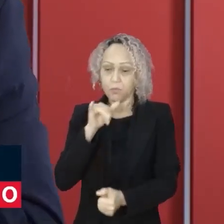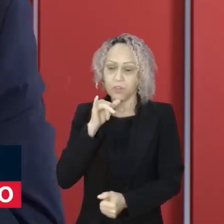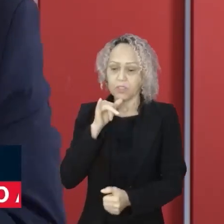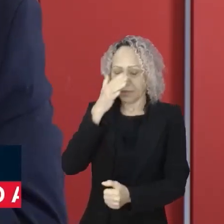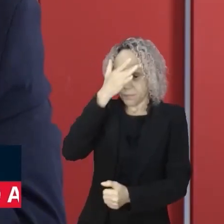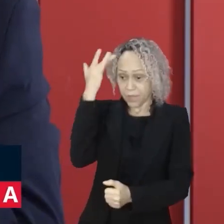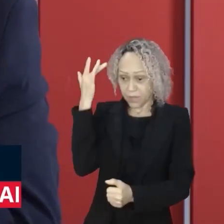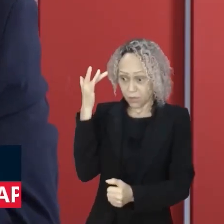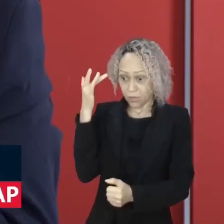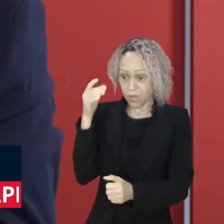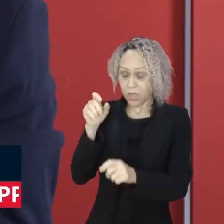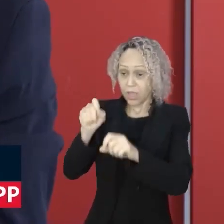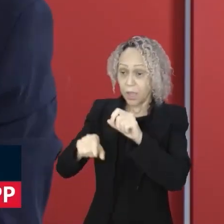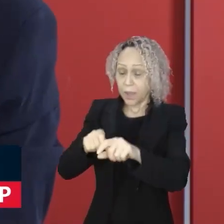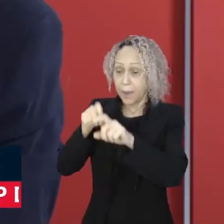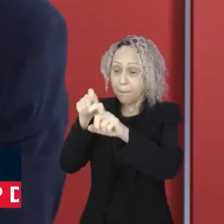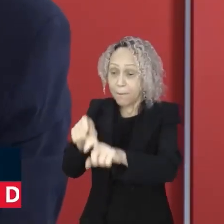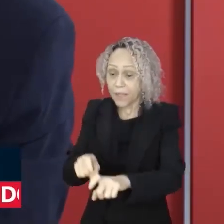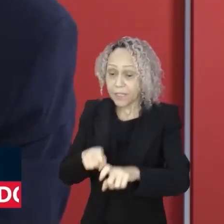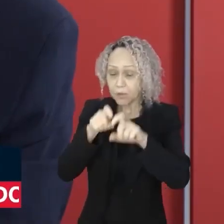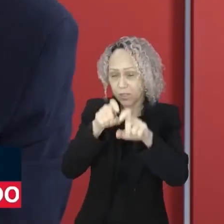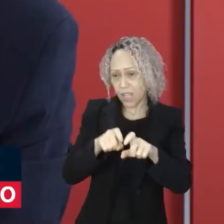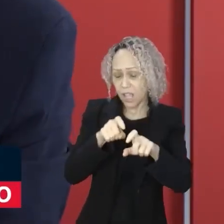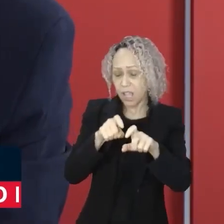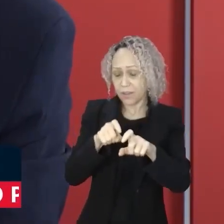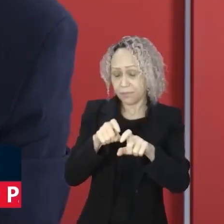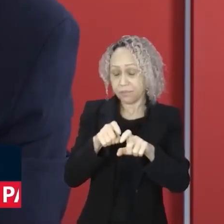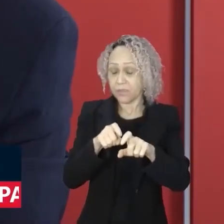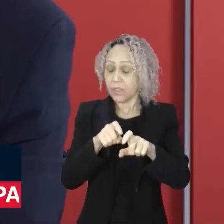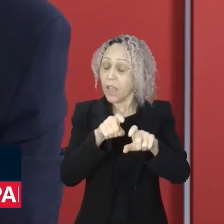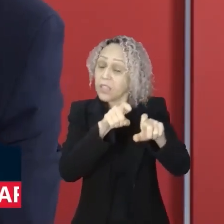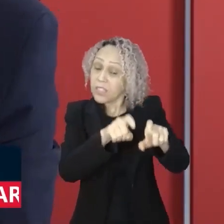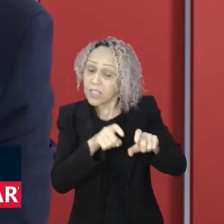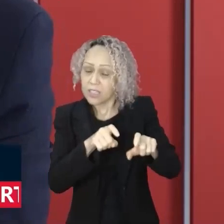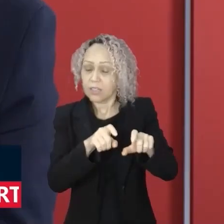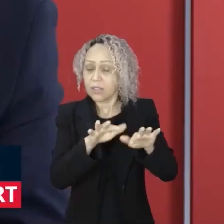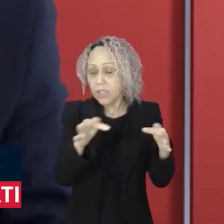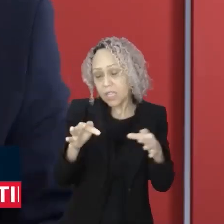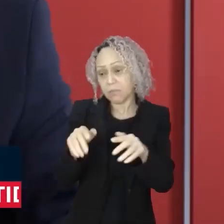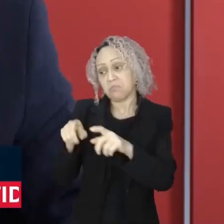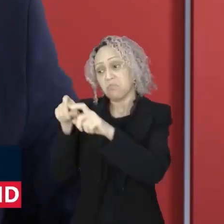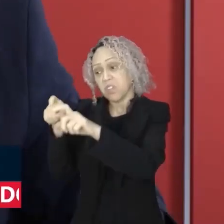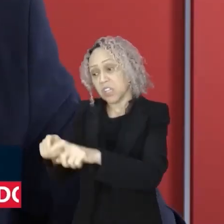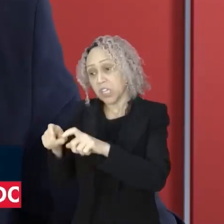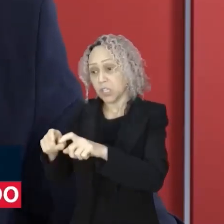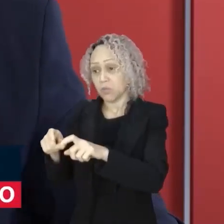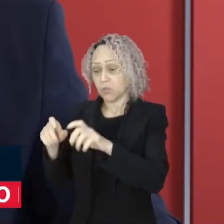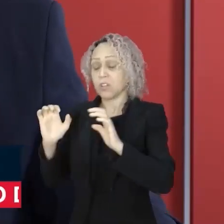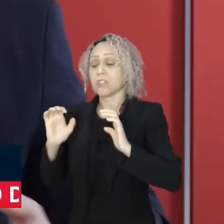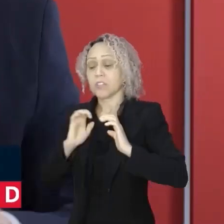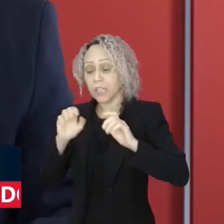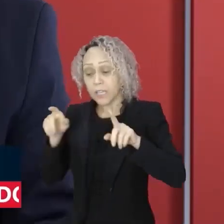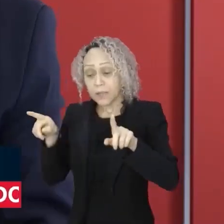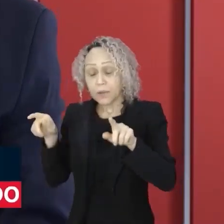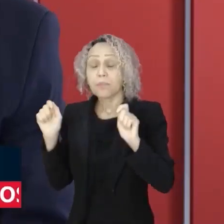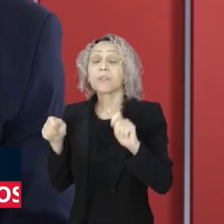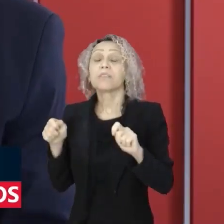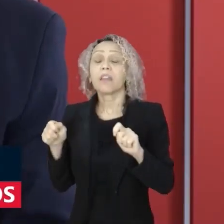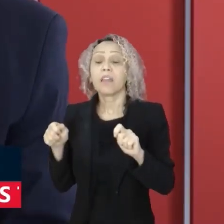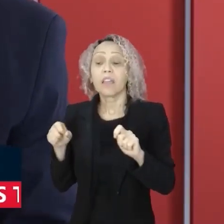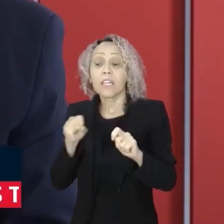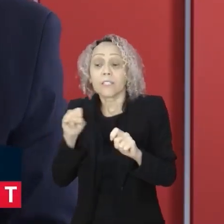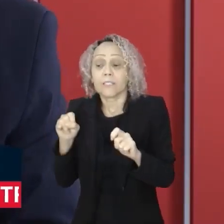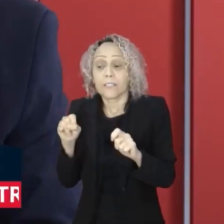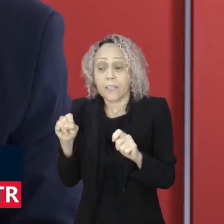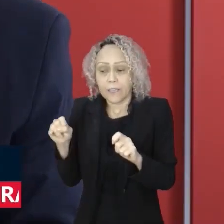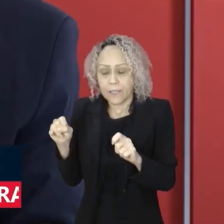menor ainda. Então é uma política pública com mais dinheiro, com juro menor e com estímulos especiais para várias áreas.